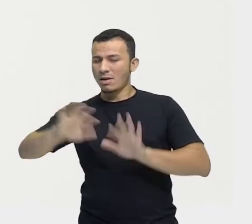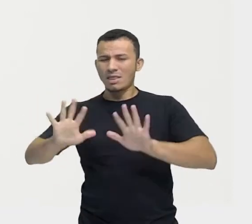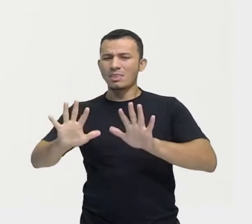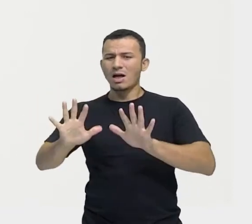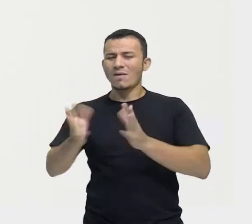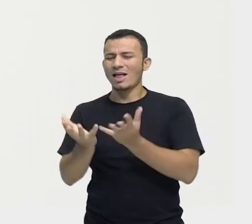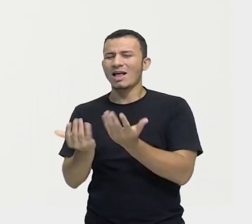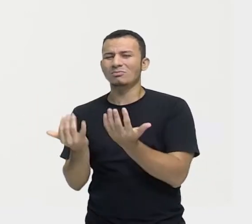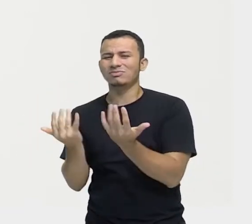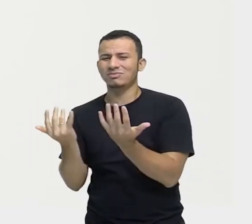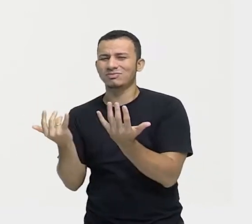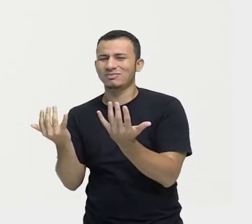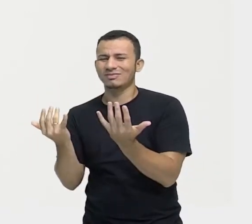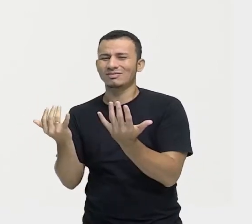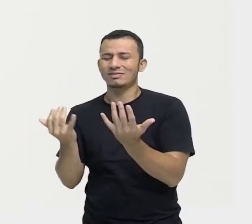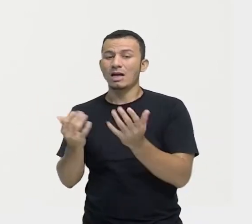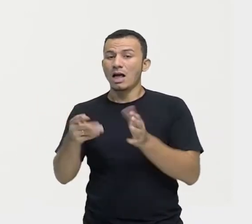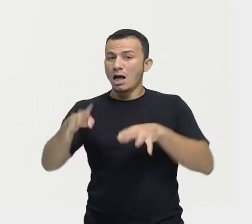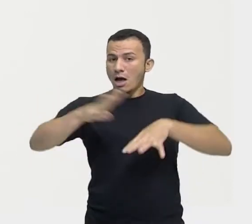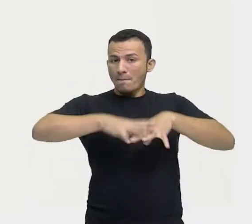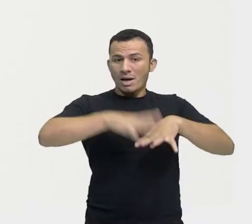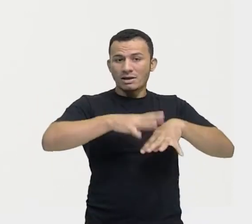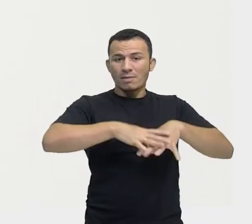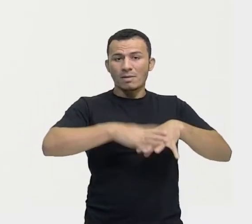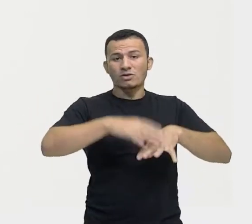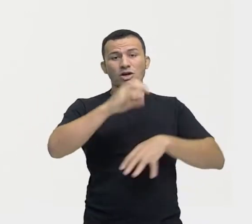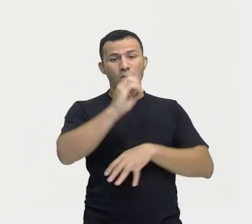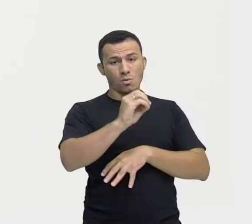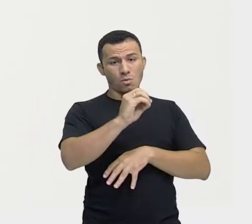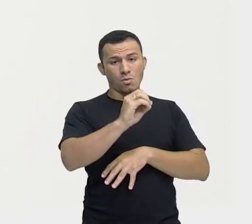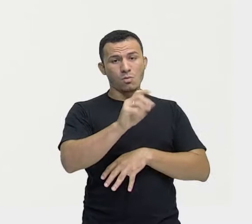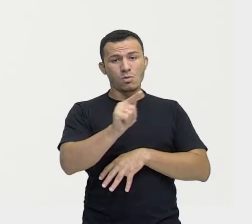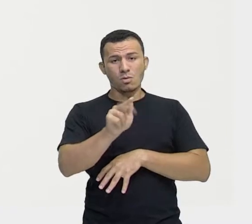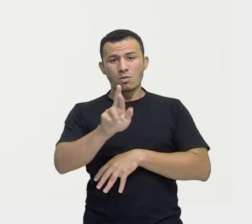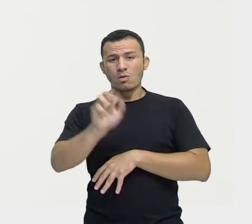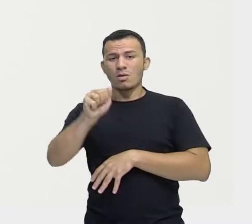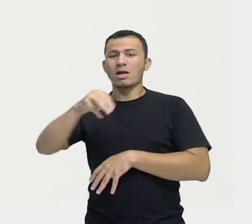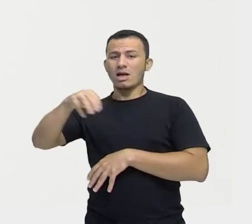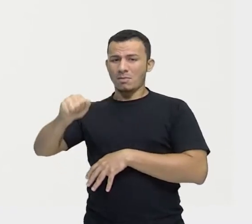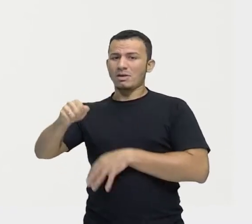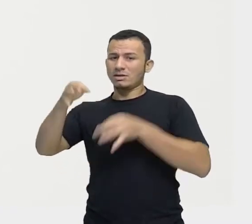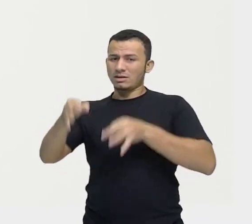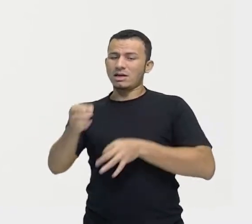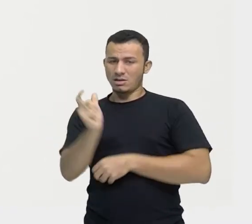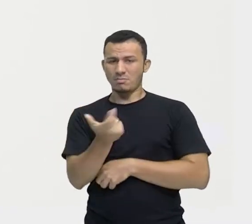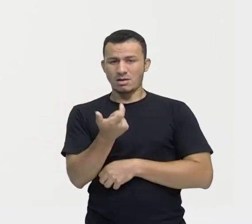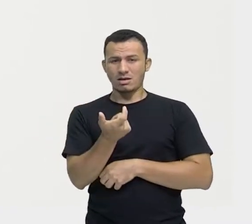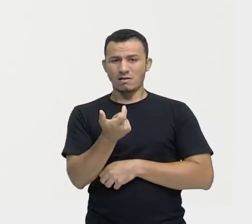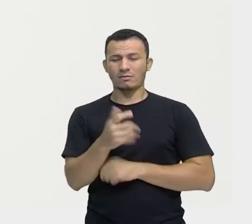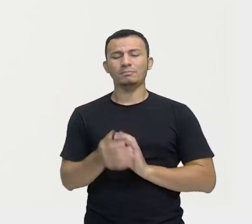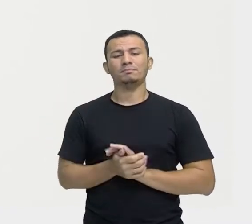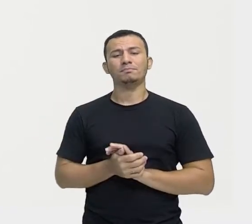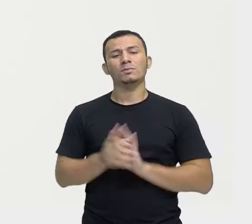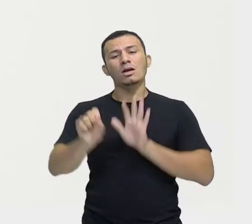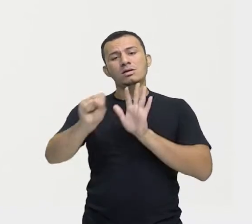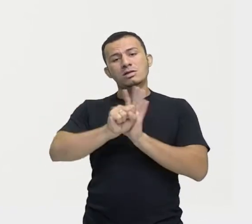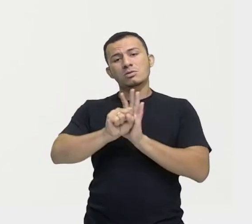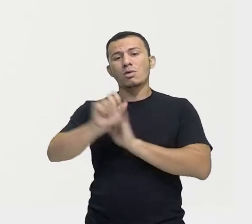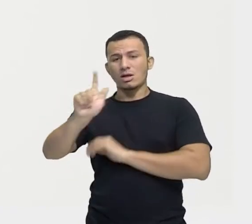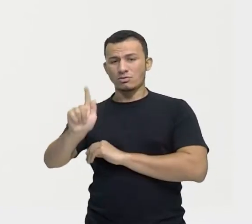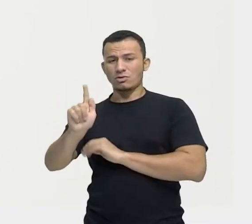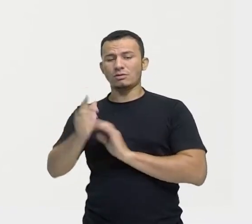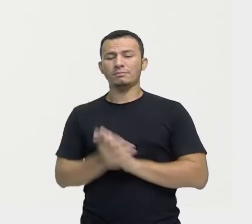A medida de massa matemática é o grama, cujo símbolo é G.